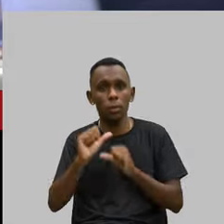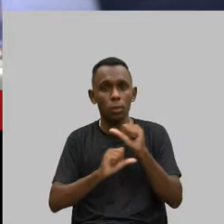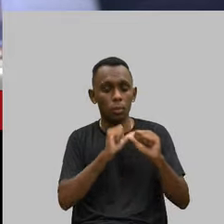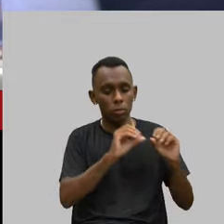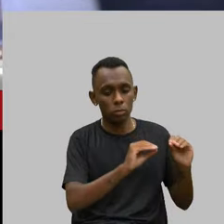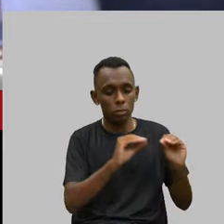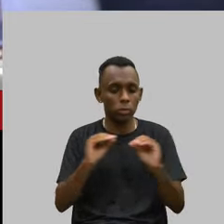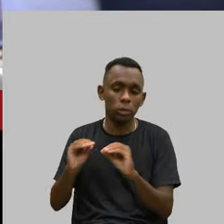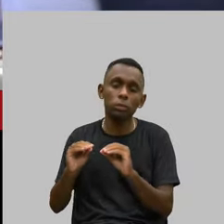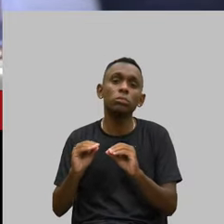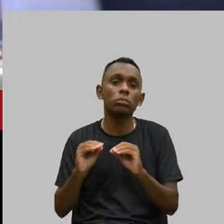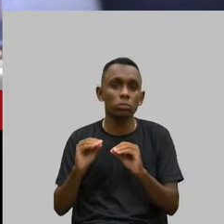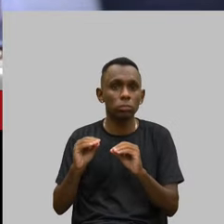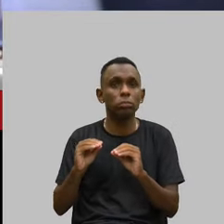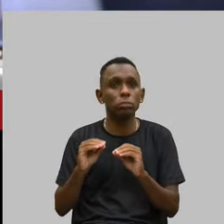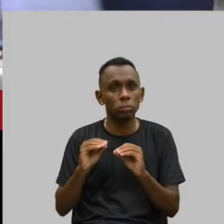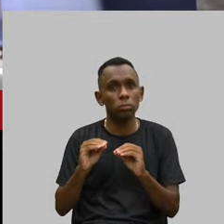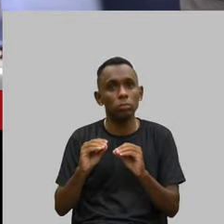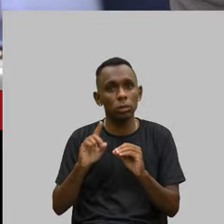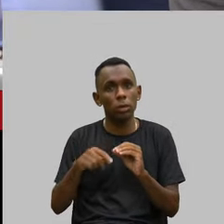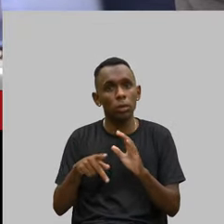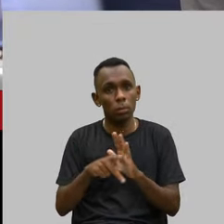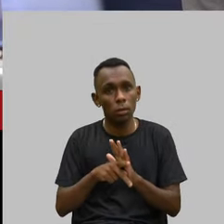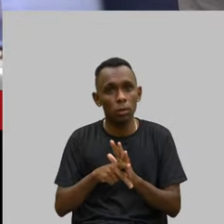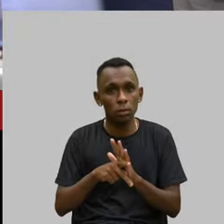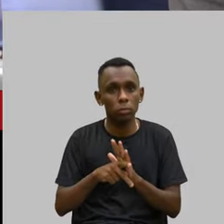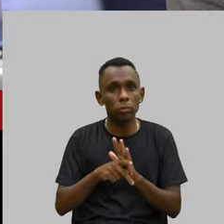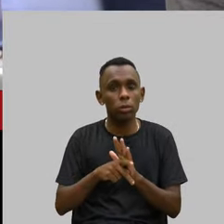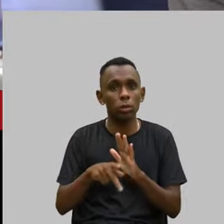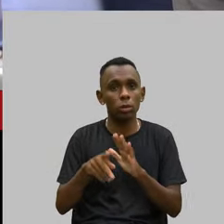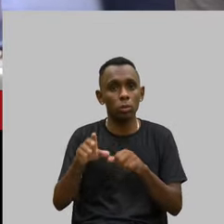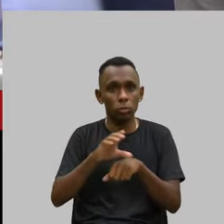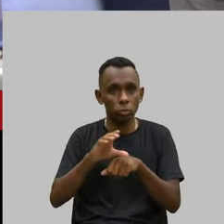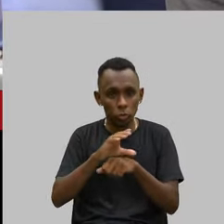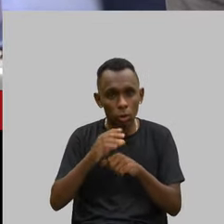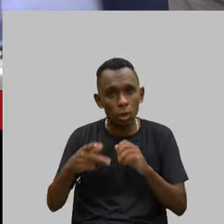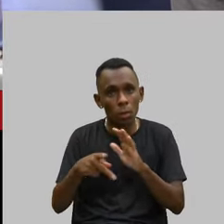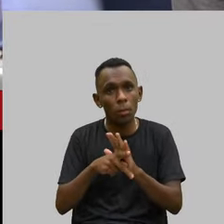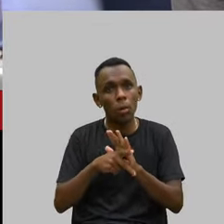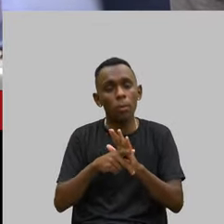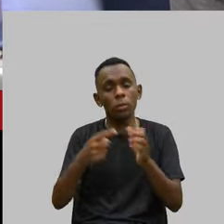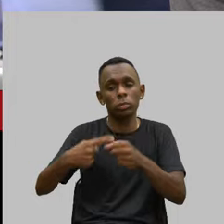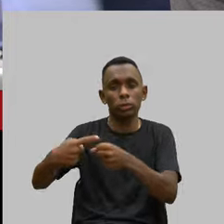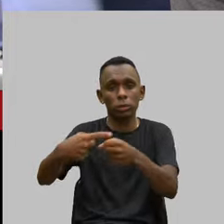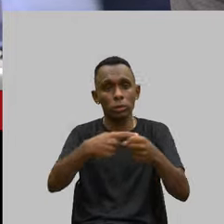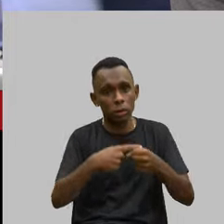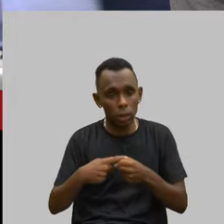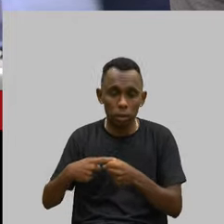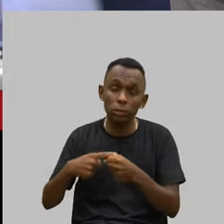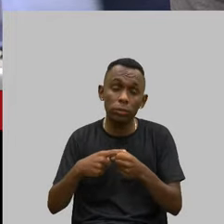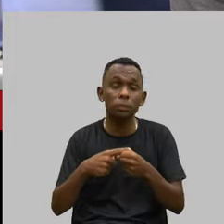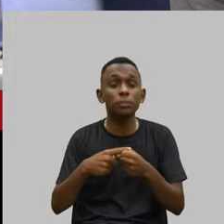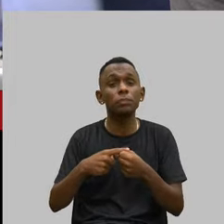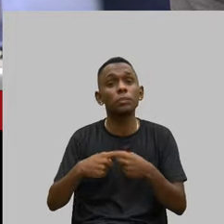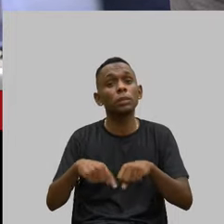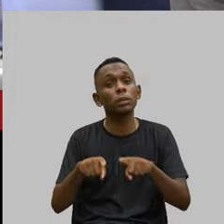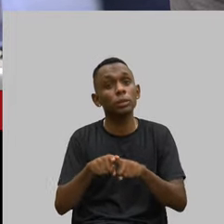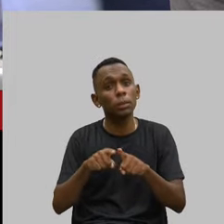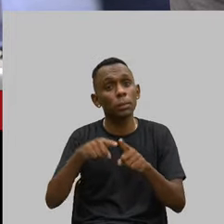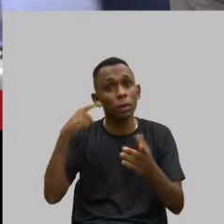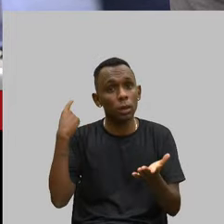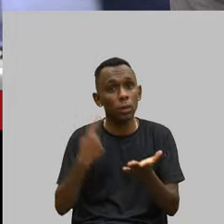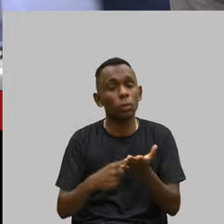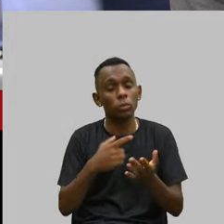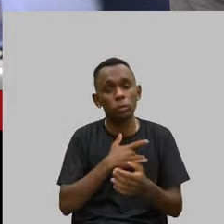pura né da da da da transferência constitucional aos municípios do ICMS o o acordo IBM